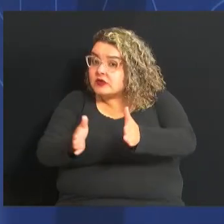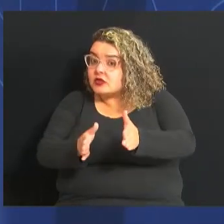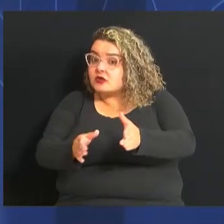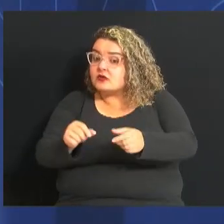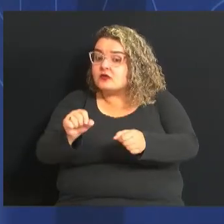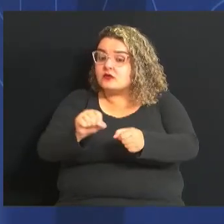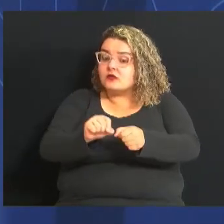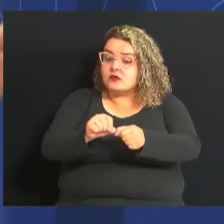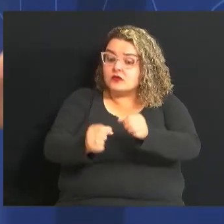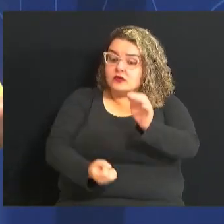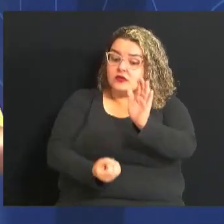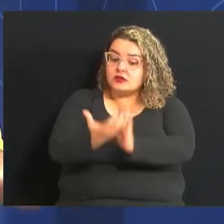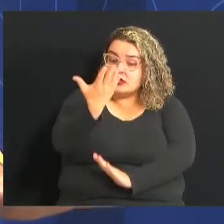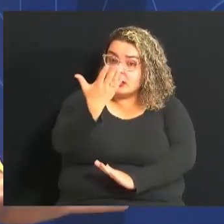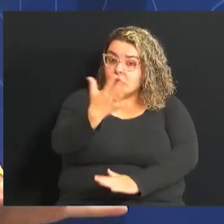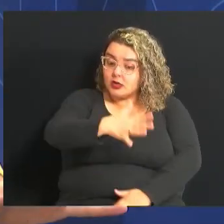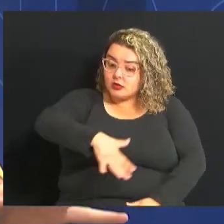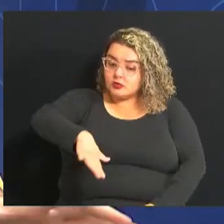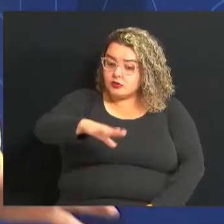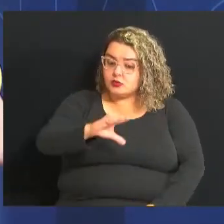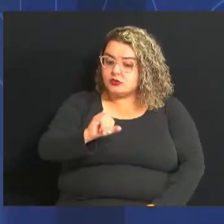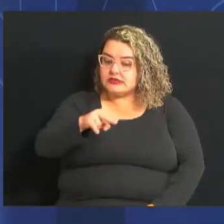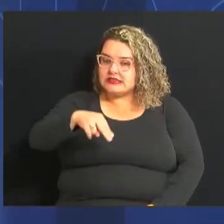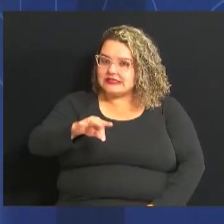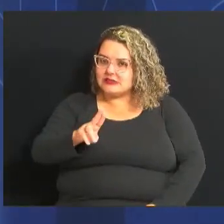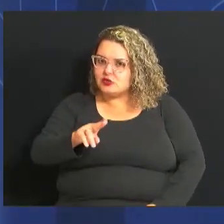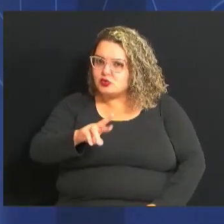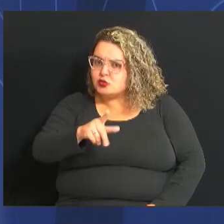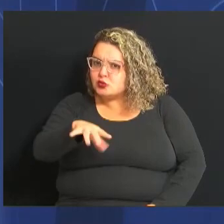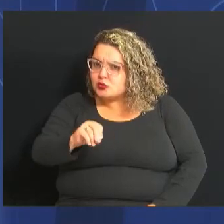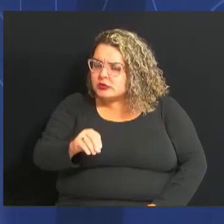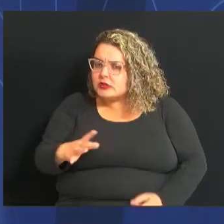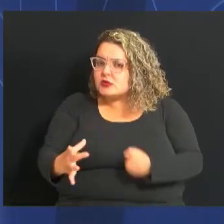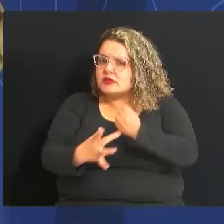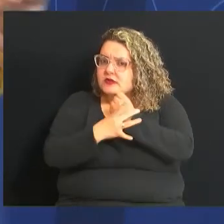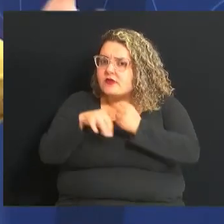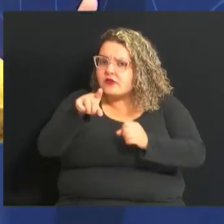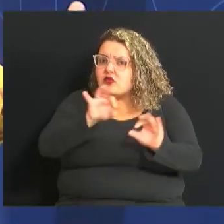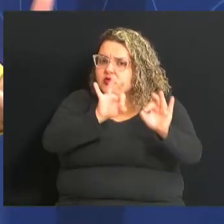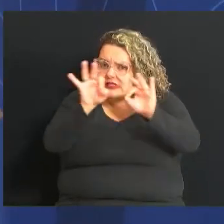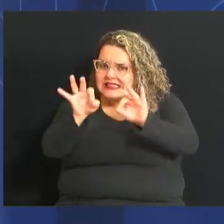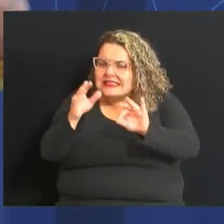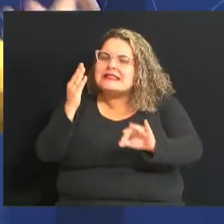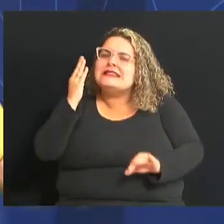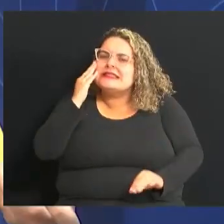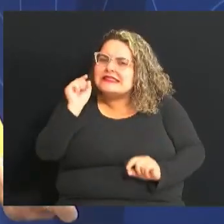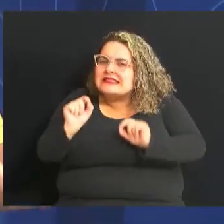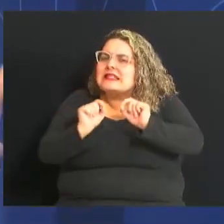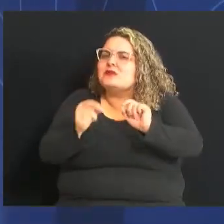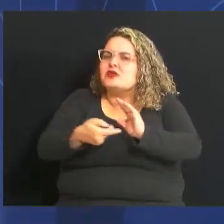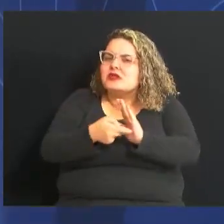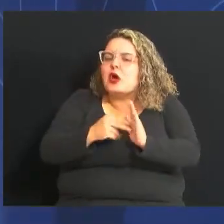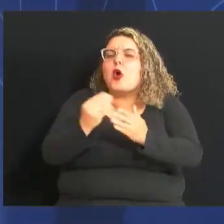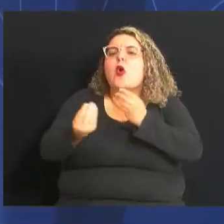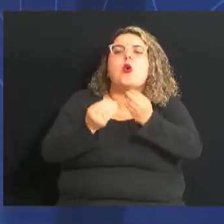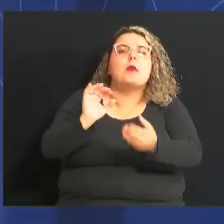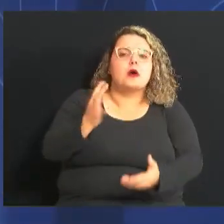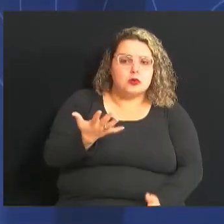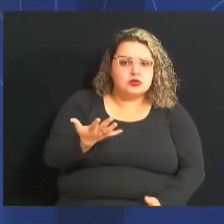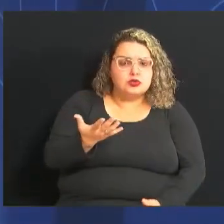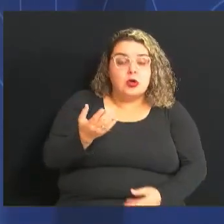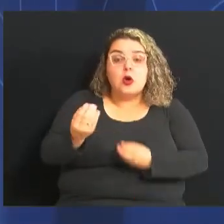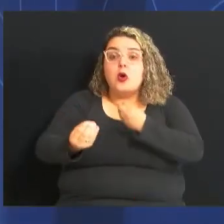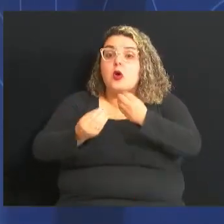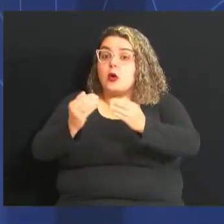criado por lá um cinturão de segurança. Você que está nos assistindo sabe o que é, como funciona, como os